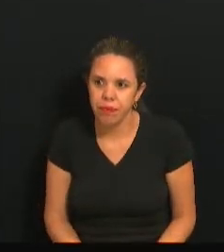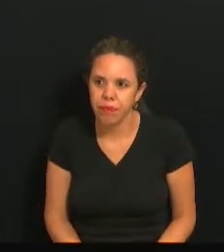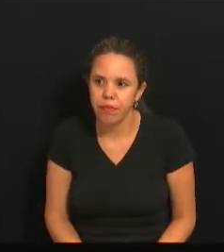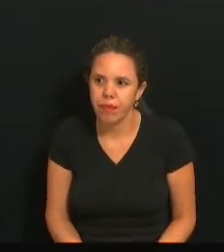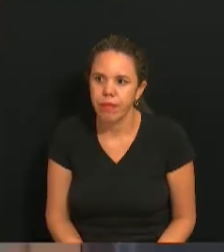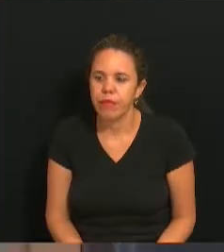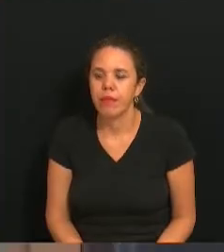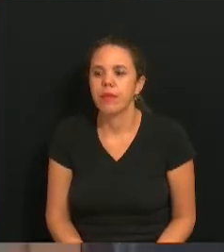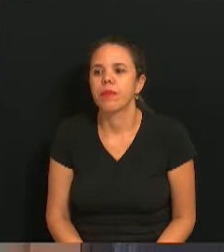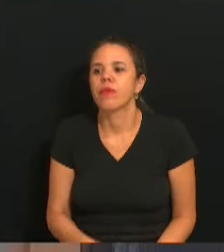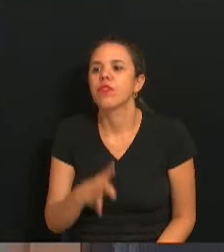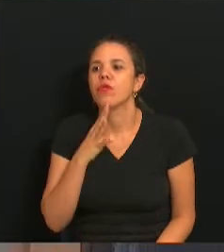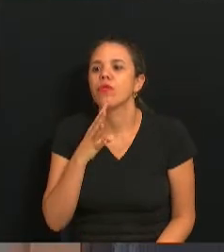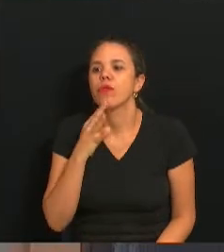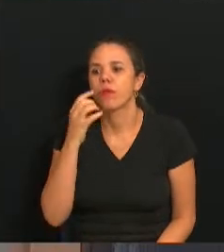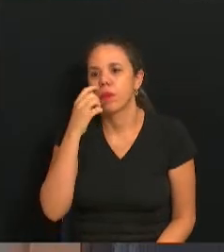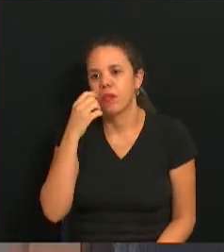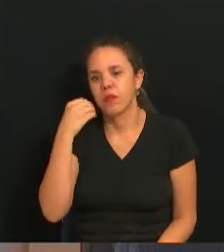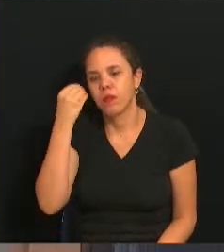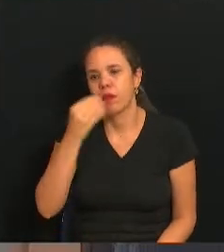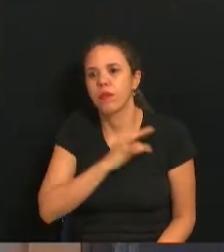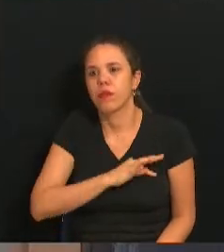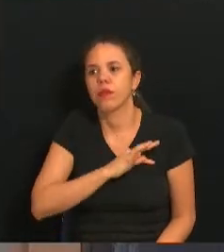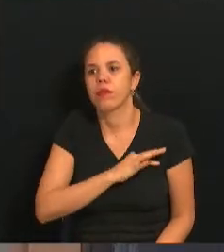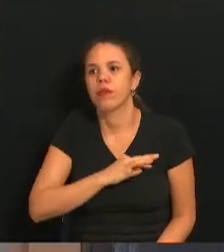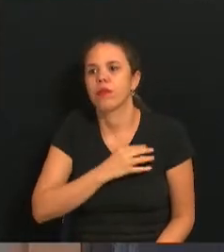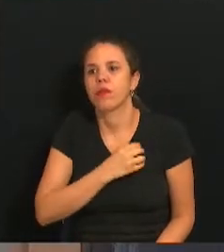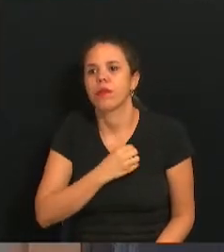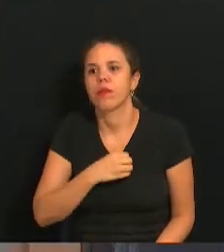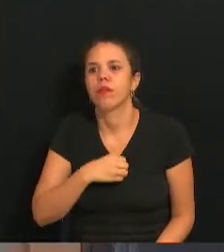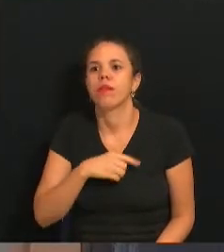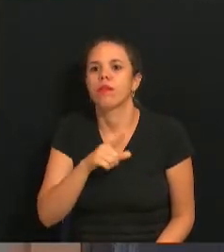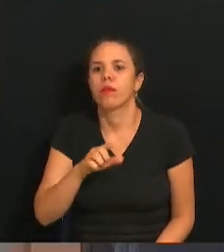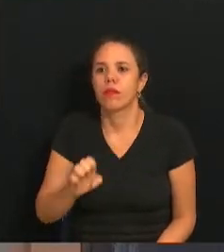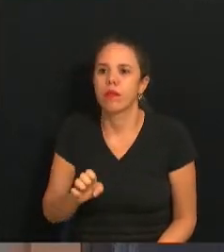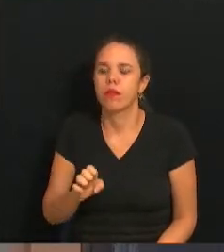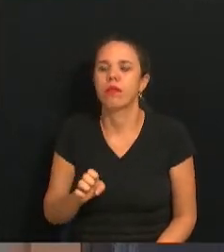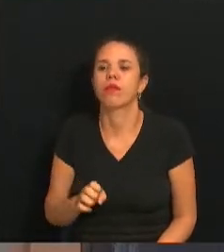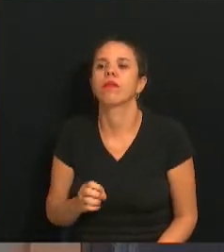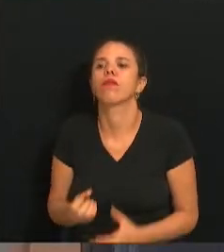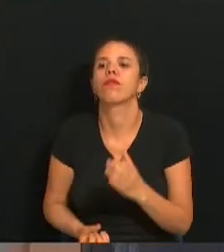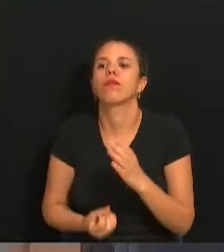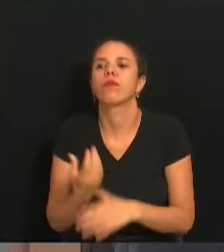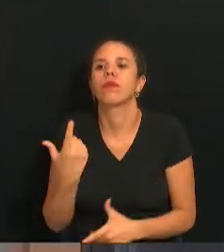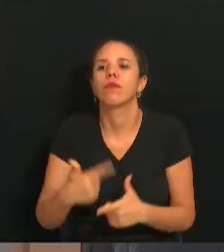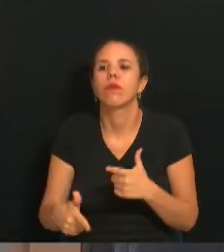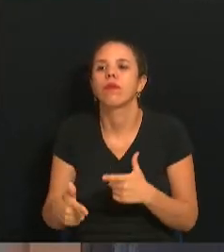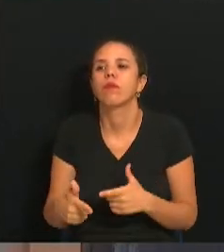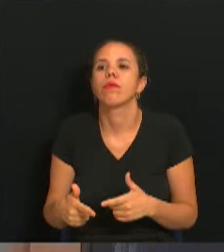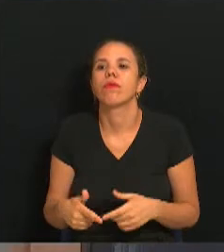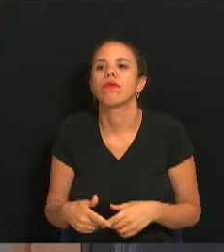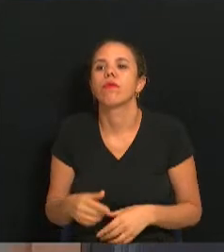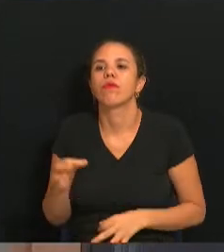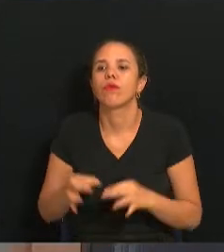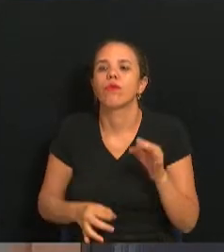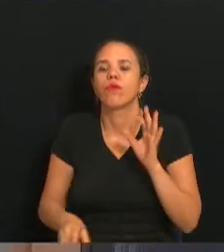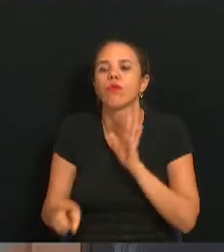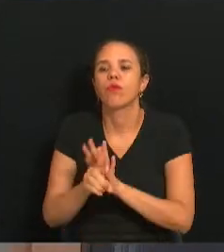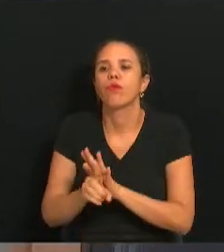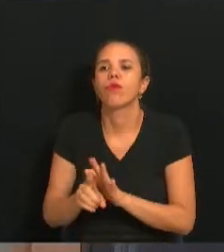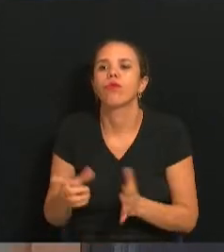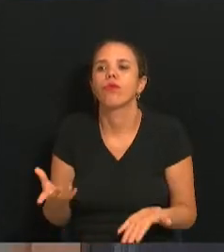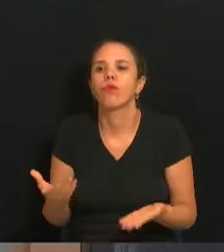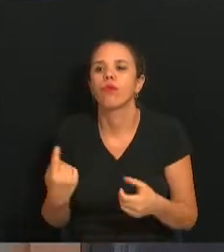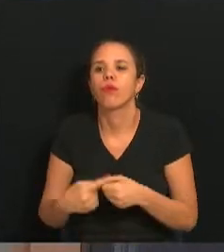No seu conhecimento técnico, a Lei ZAI, ela gerou insegurança jurídica para proprietários e para o